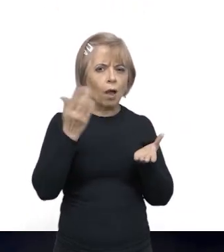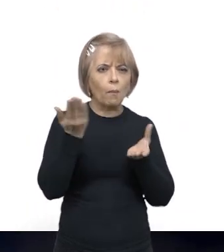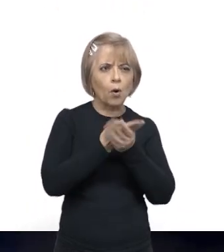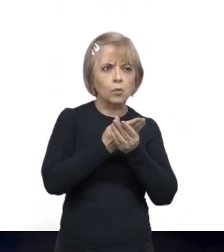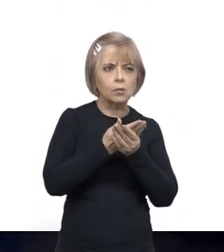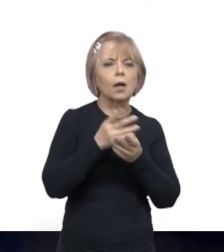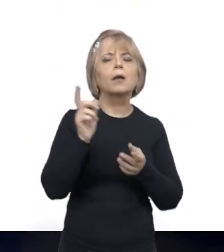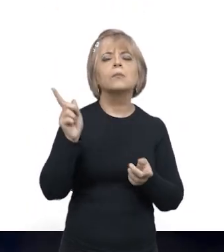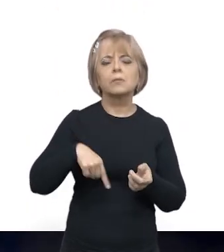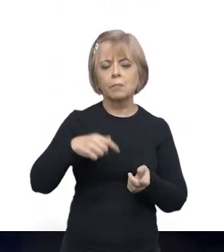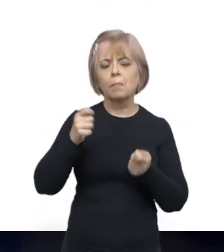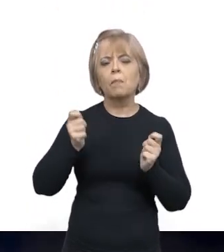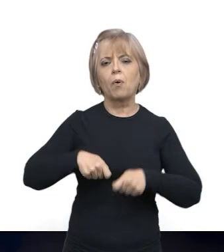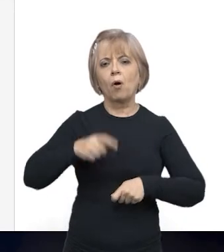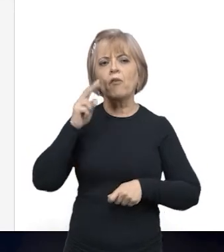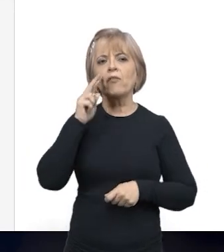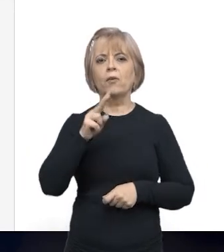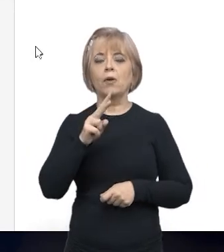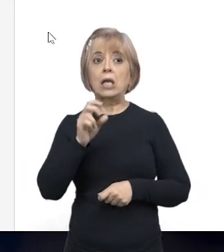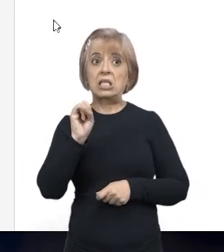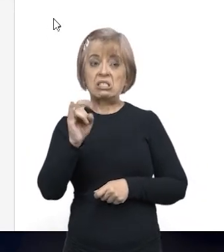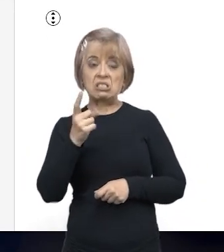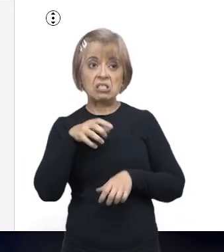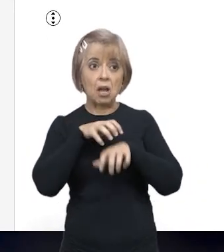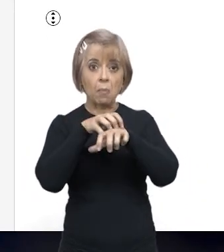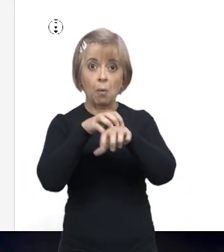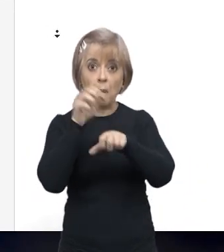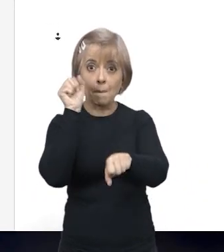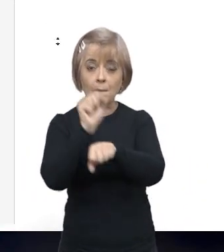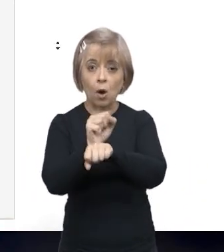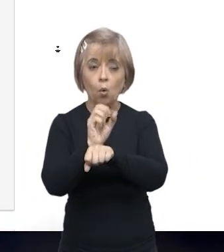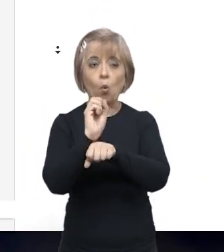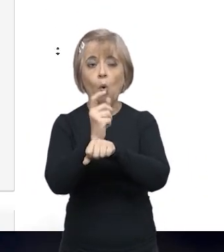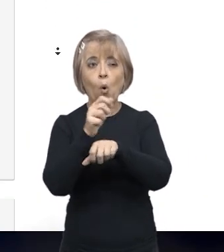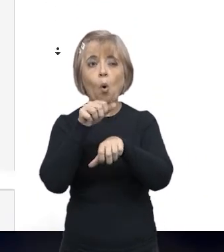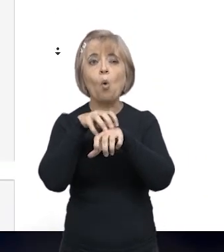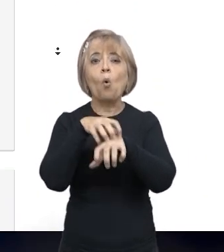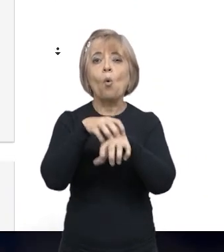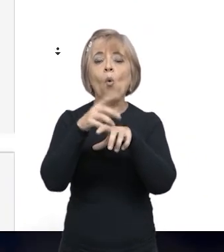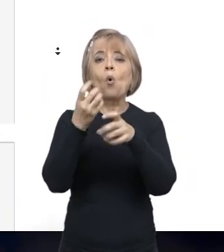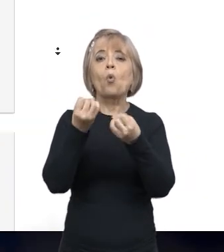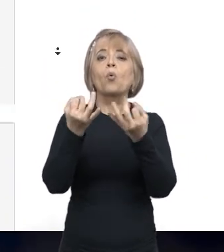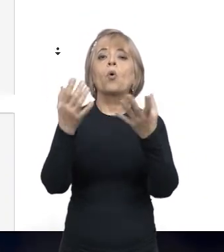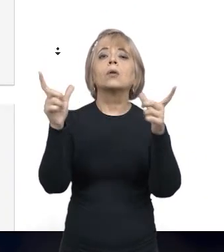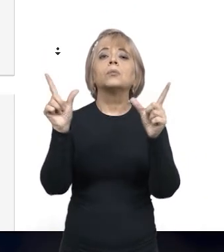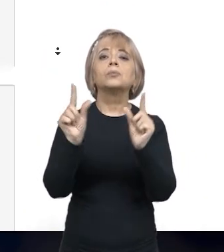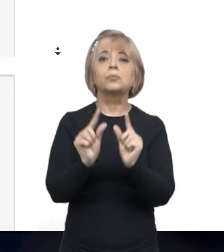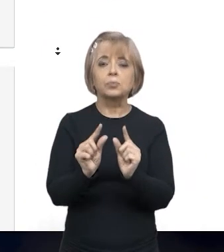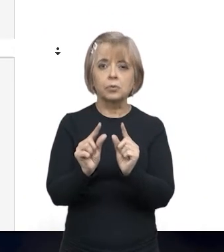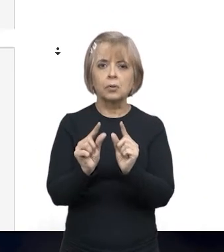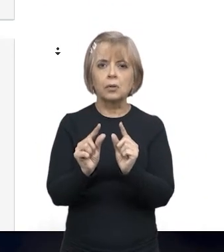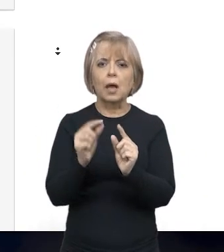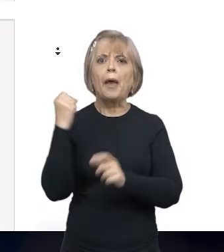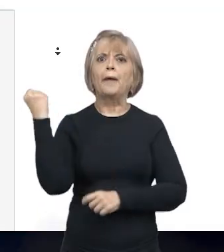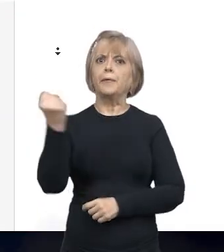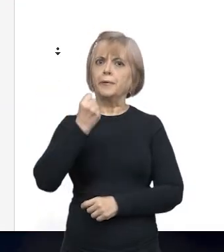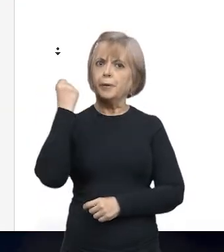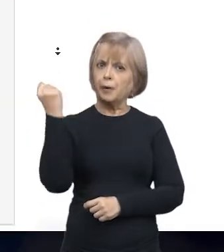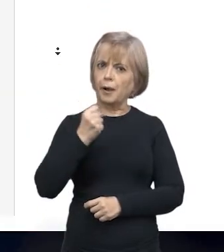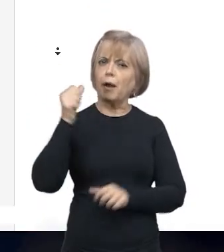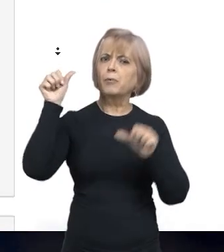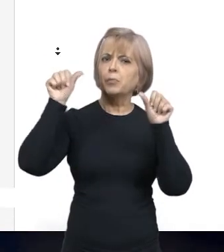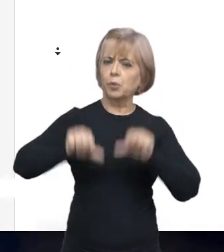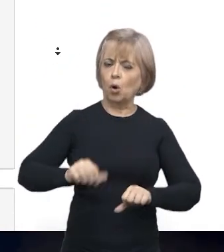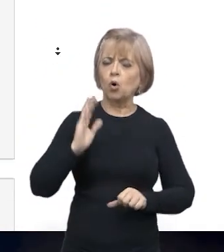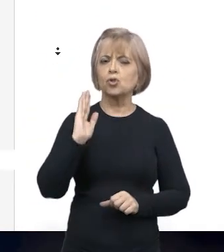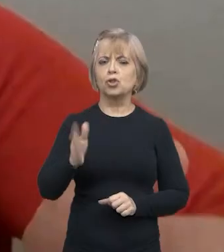Ministério Público, e nesse caso, se ela deixou de circular ou está circulando com menos ônibus do que o devido, é ainda mais grave, porque já há uma atuação,